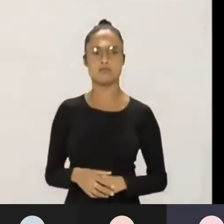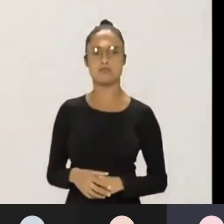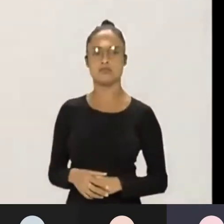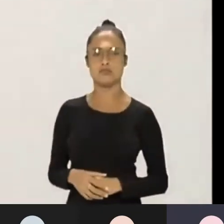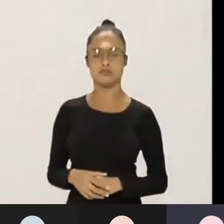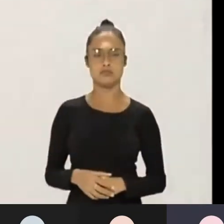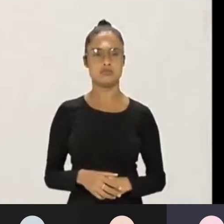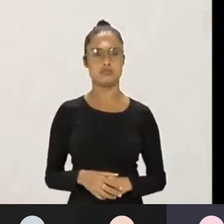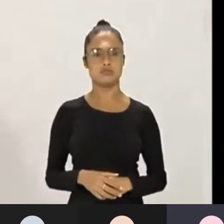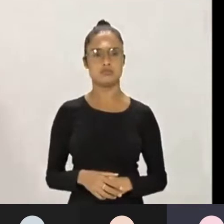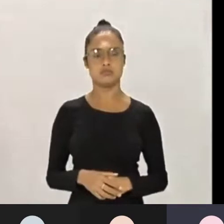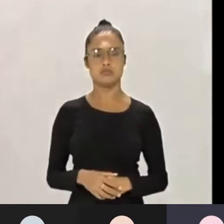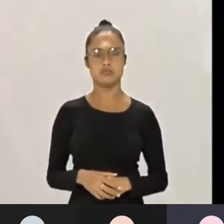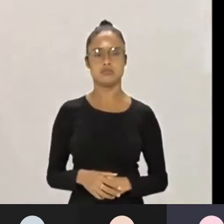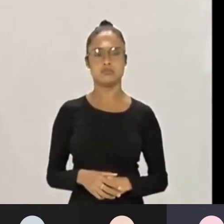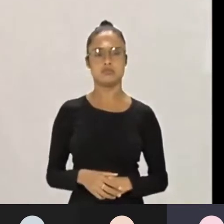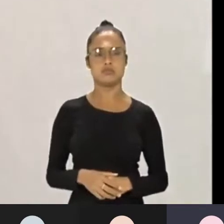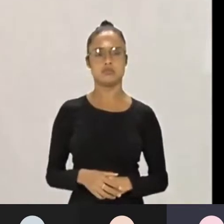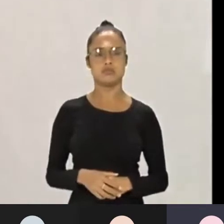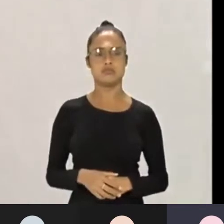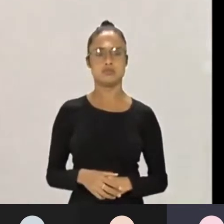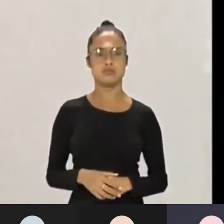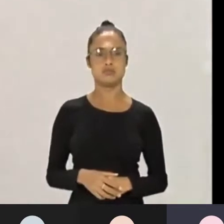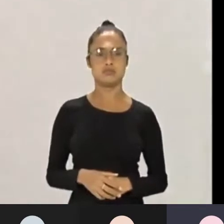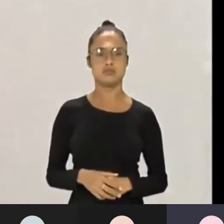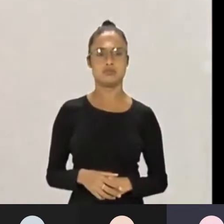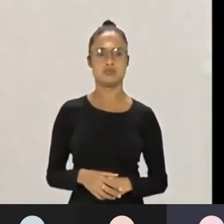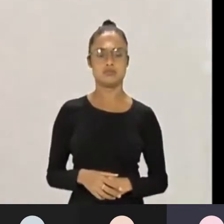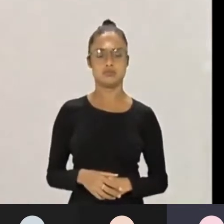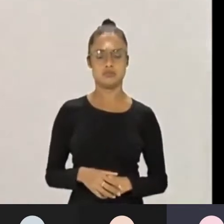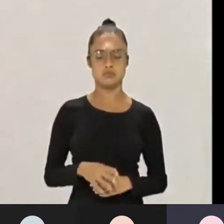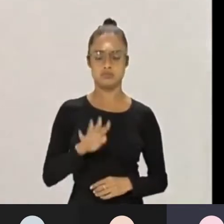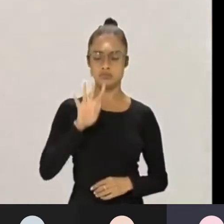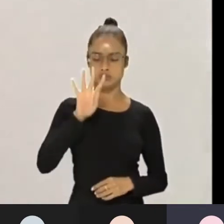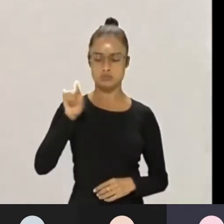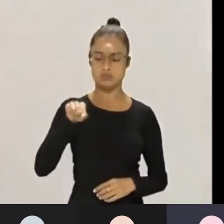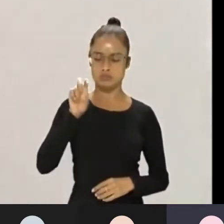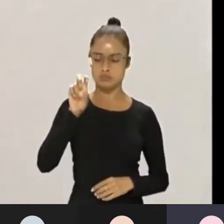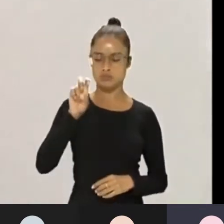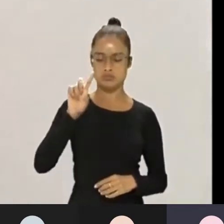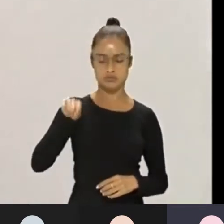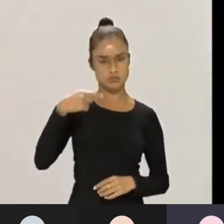Então, ó, fiz a primeira linha forte. Continuo medindo 4,5 na próxima linha